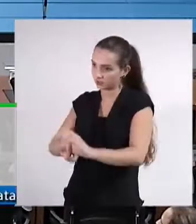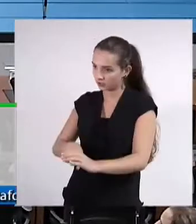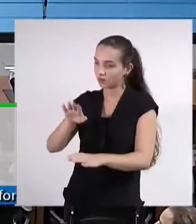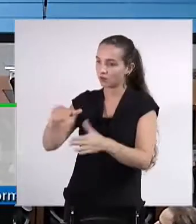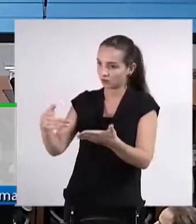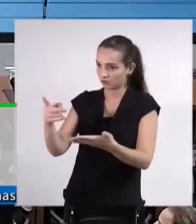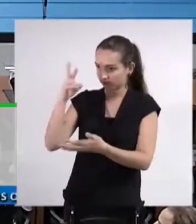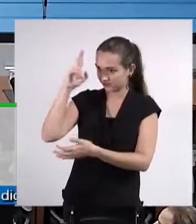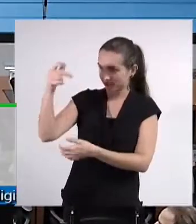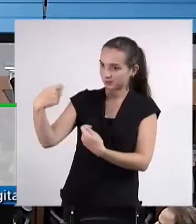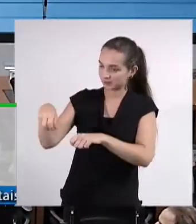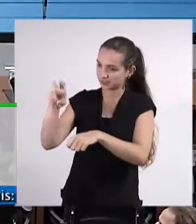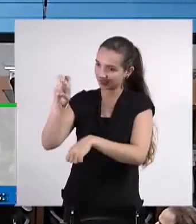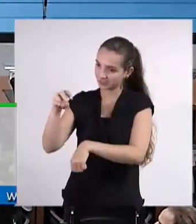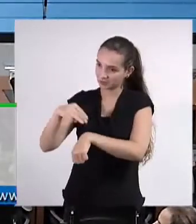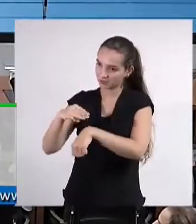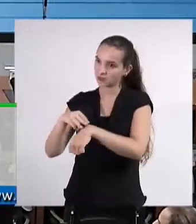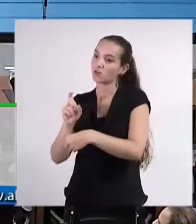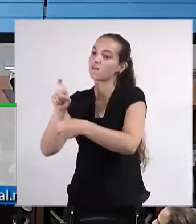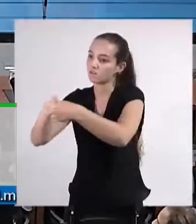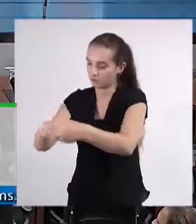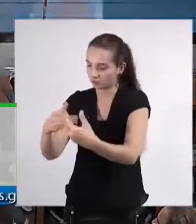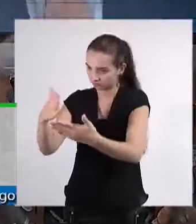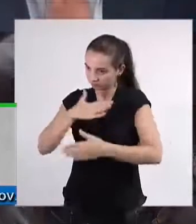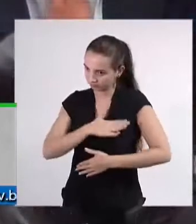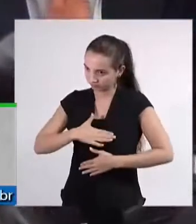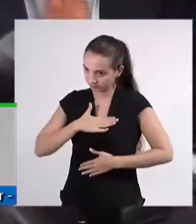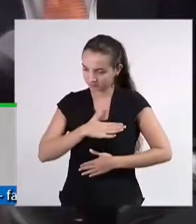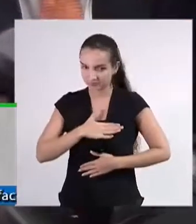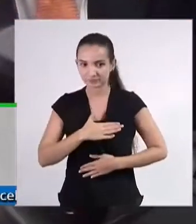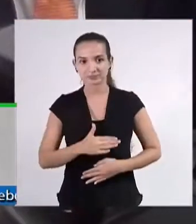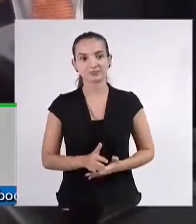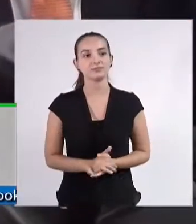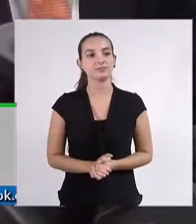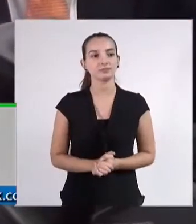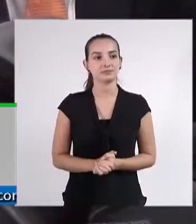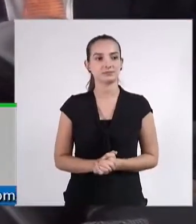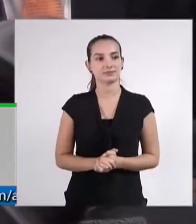Quando precisar de 5 minutos, eu vou devolver com muita satisfação.